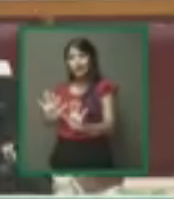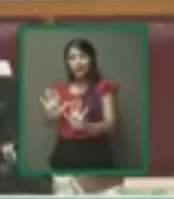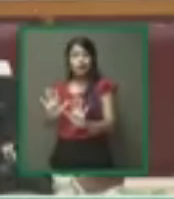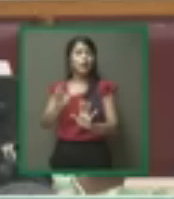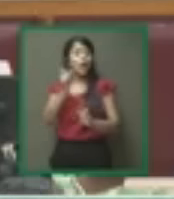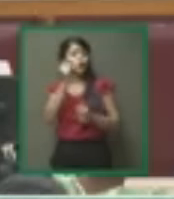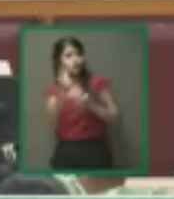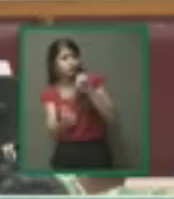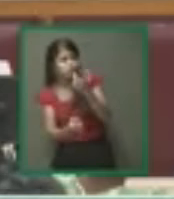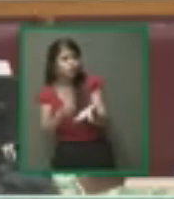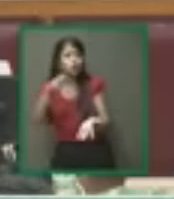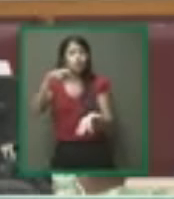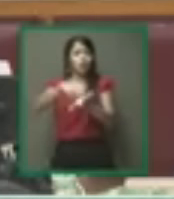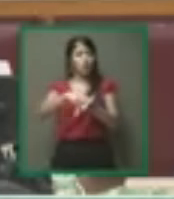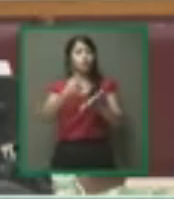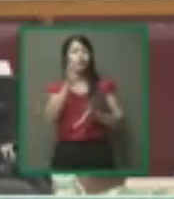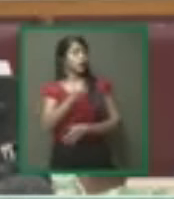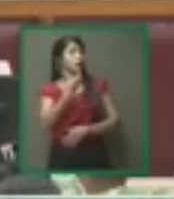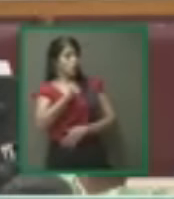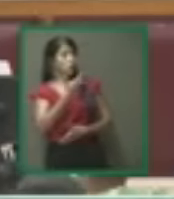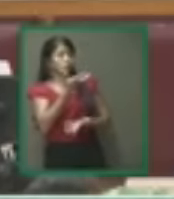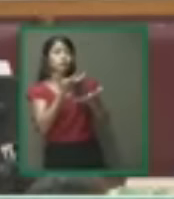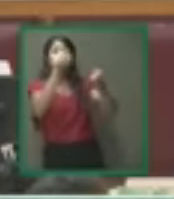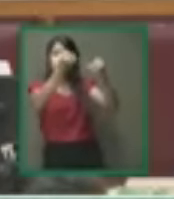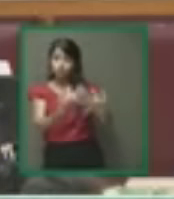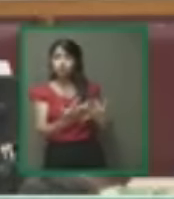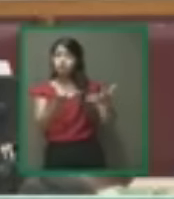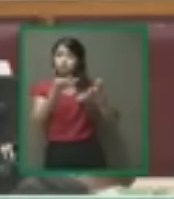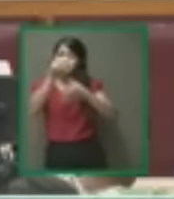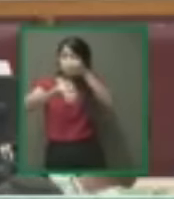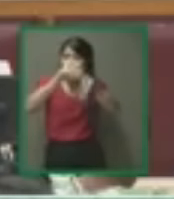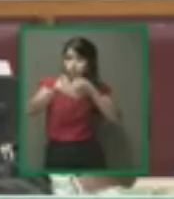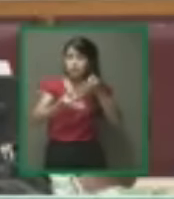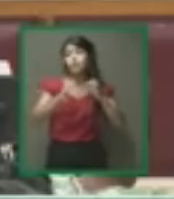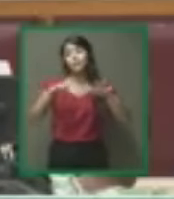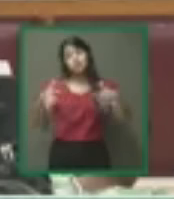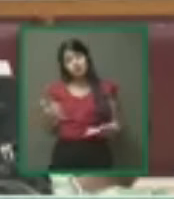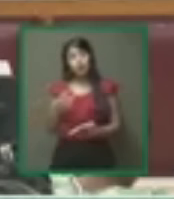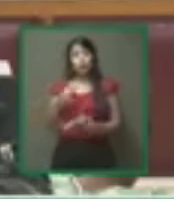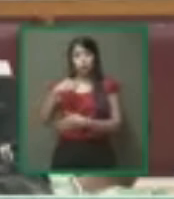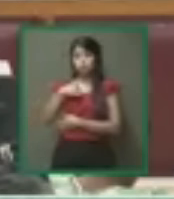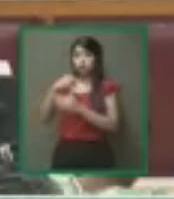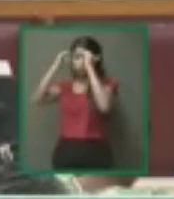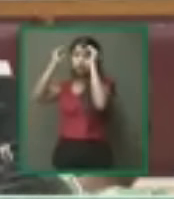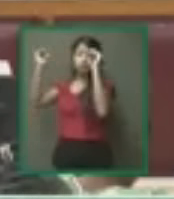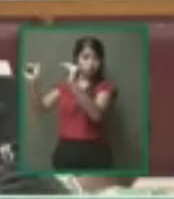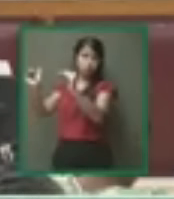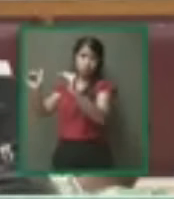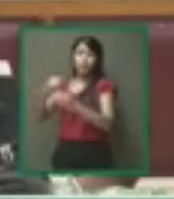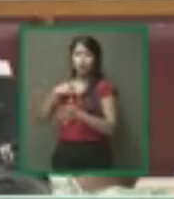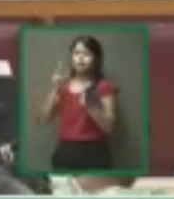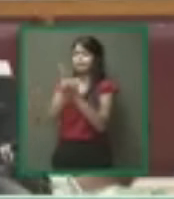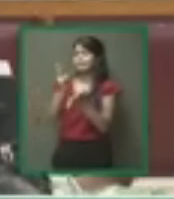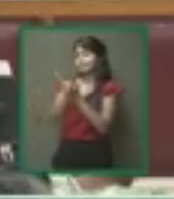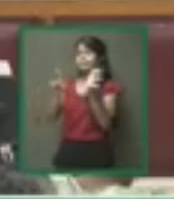Alguns réus já disseram: não, doutora, mas eu quero falar, tá? Então, nesses casos, eu dou prevalência. Eu sempre